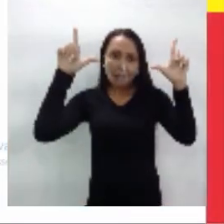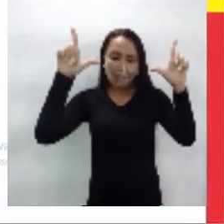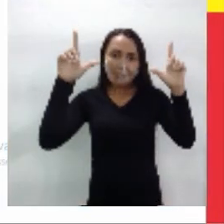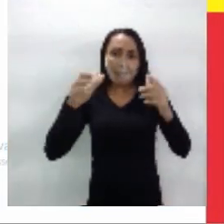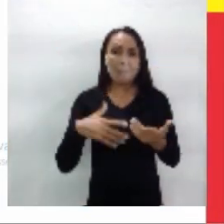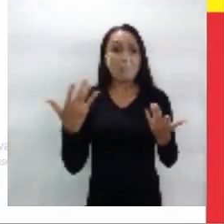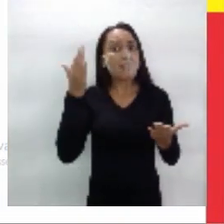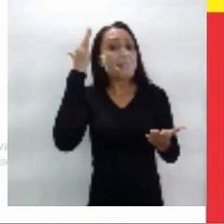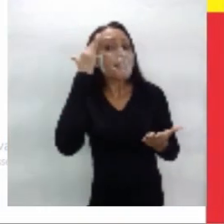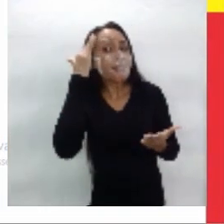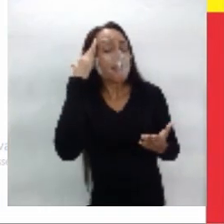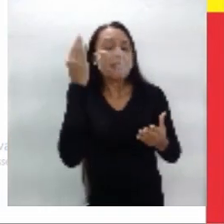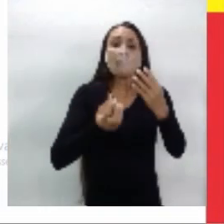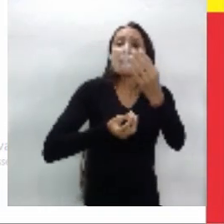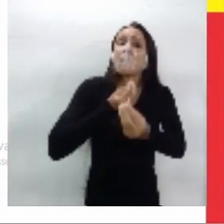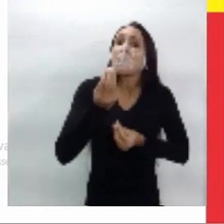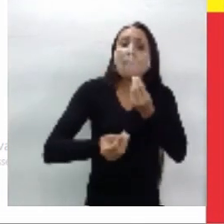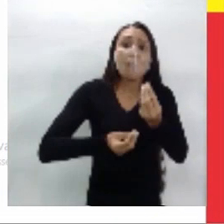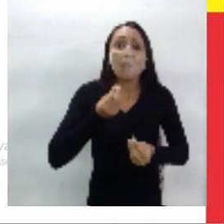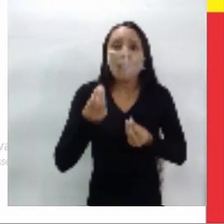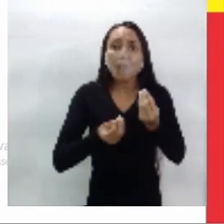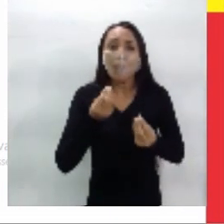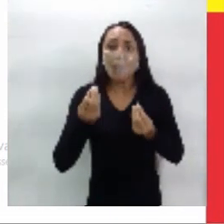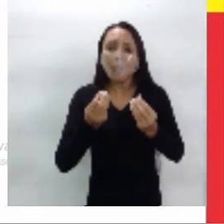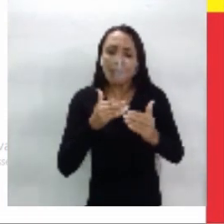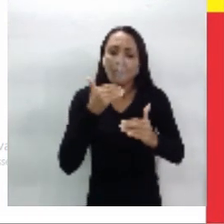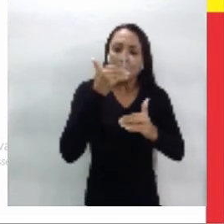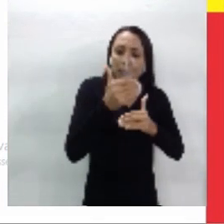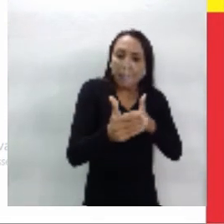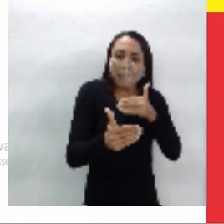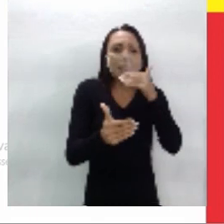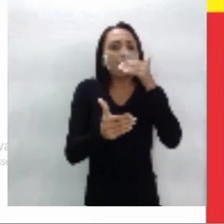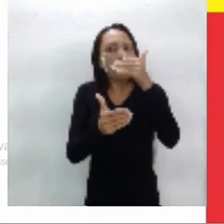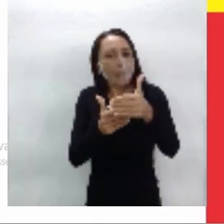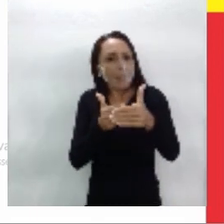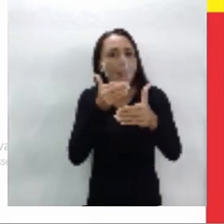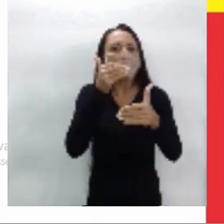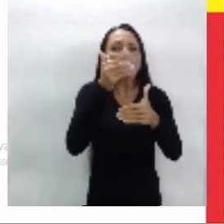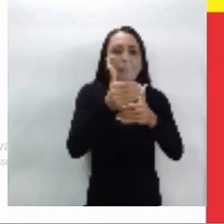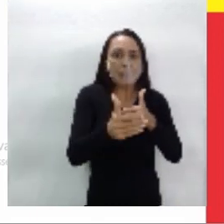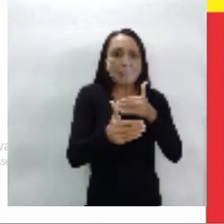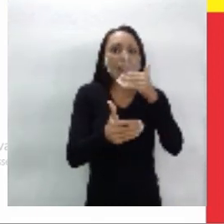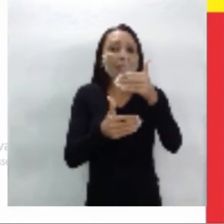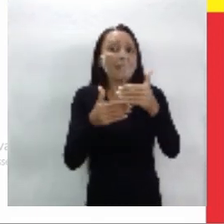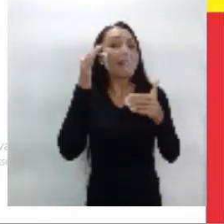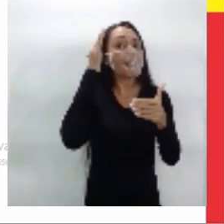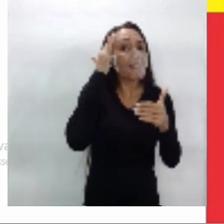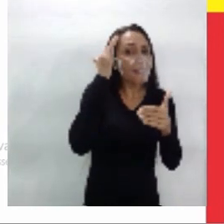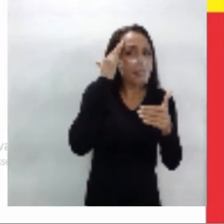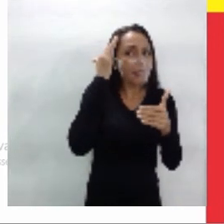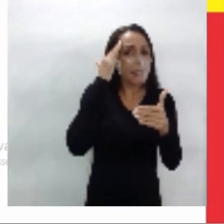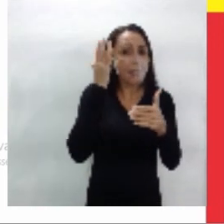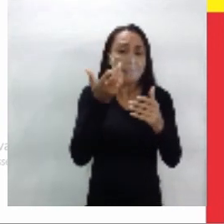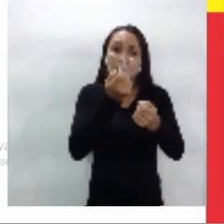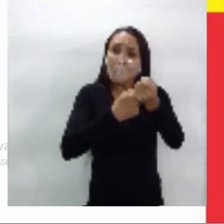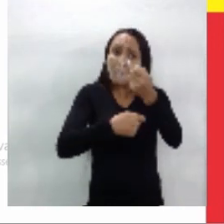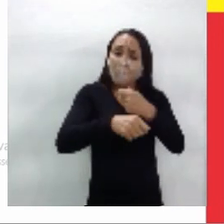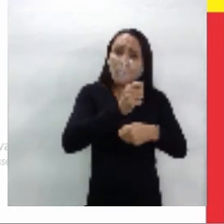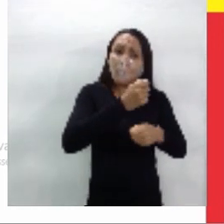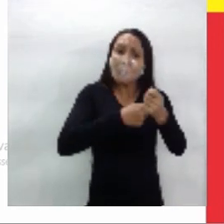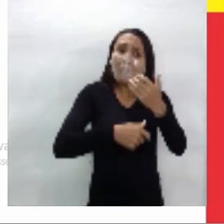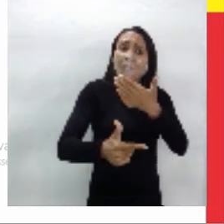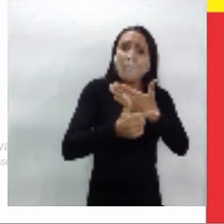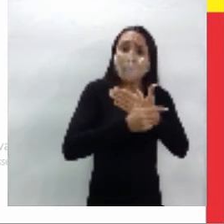vocês terem essa dimensão de como, aos poucos, a gente vai entender como essa